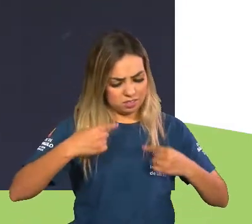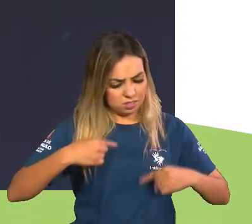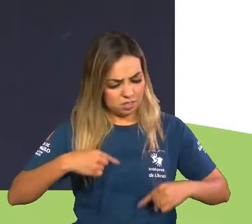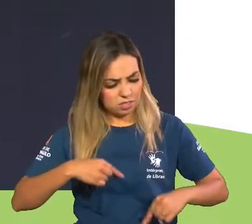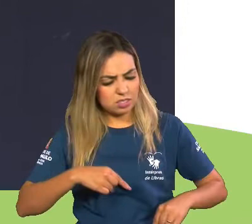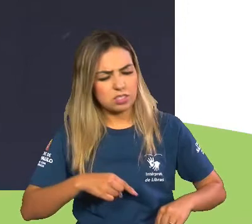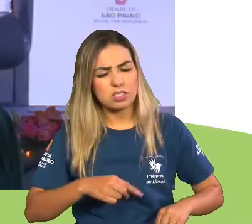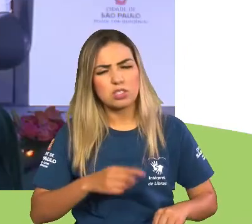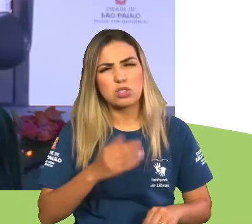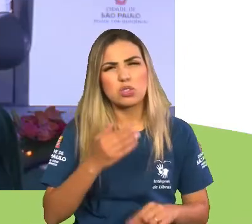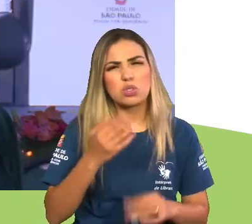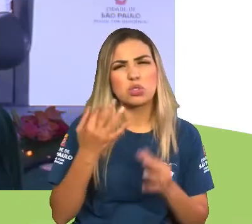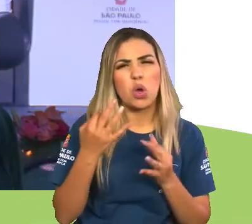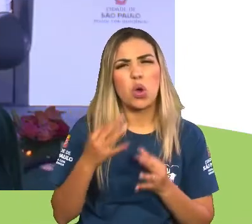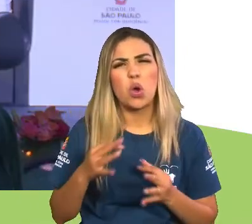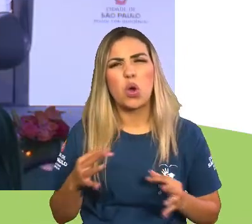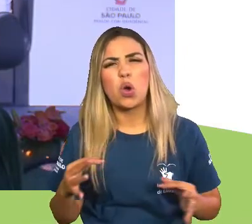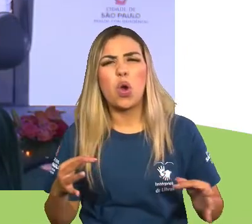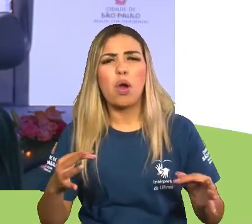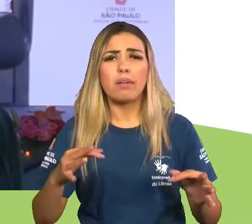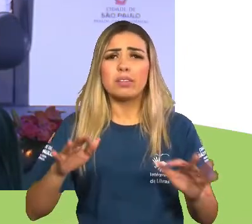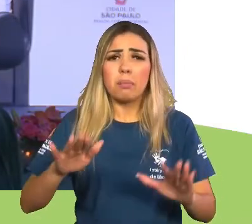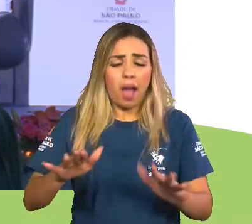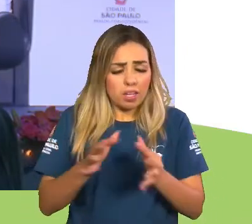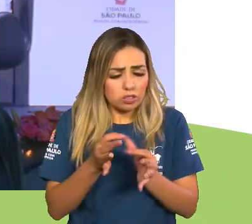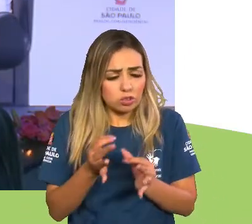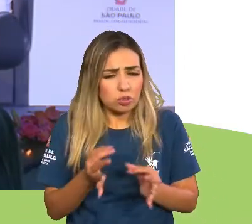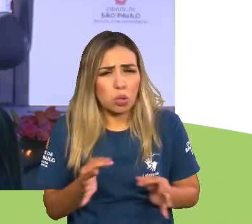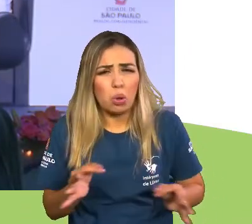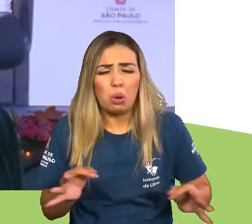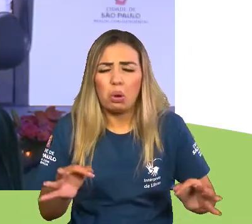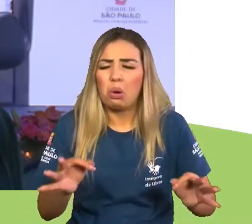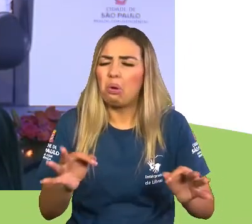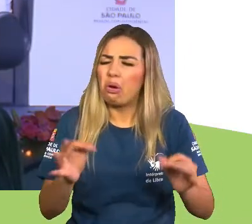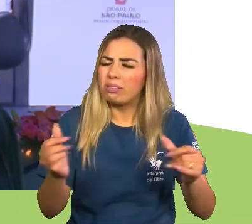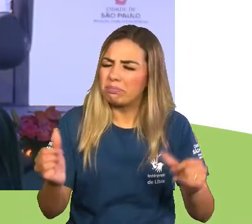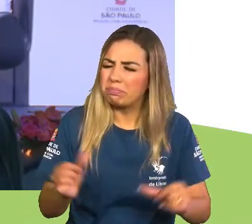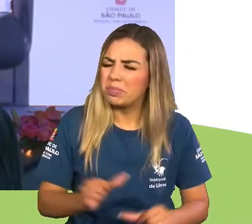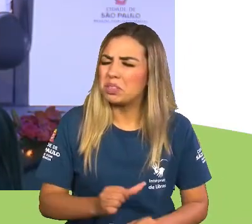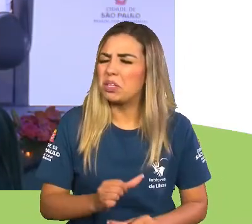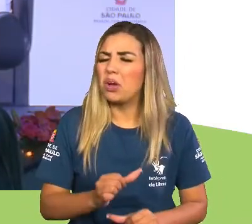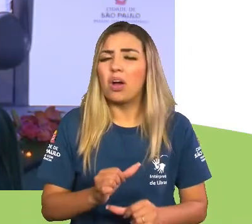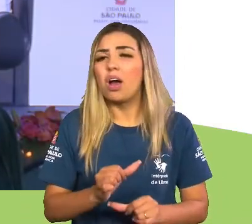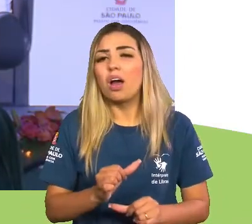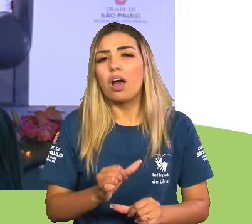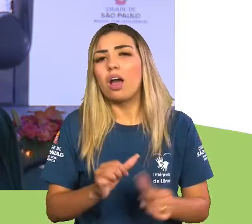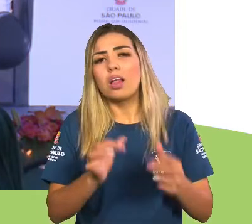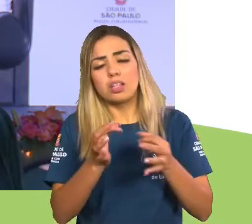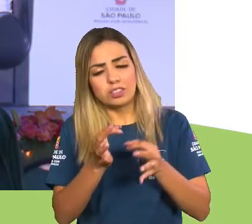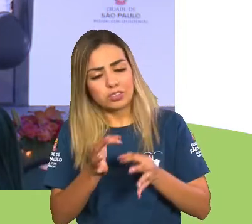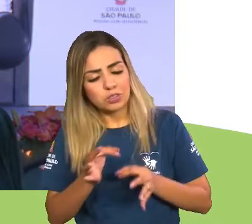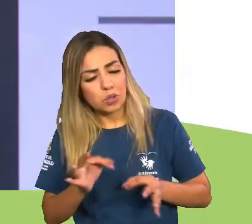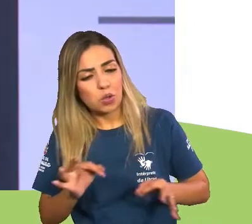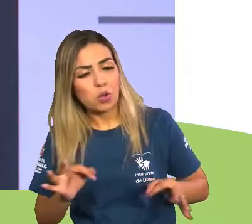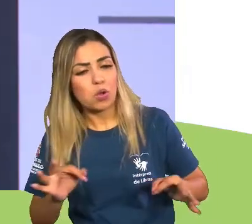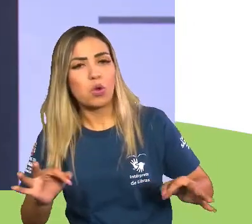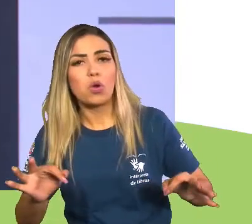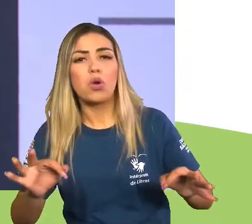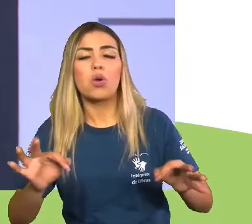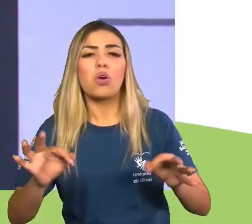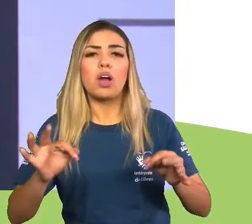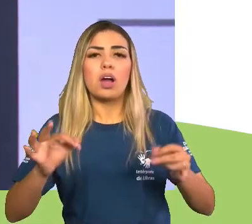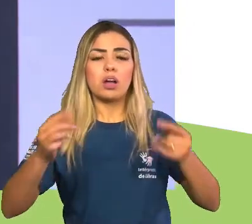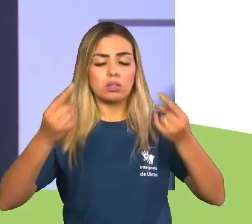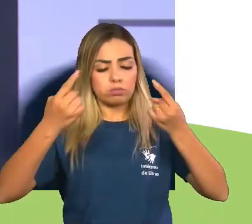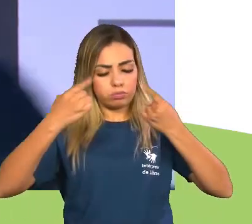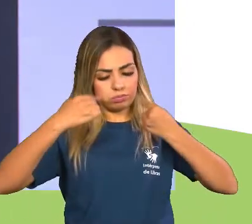E a dor mais dolorida é a dor que sarará,